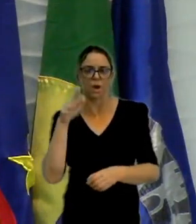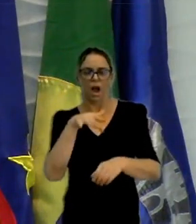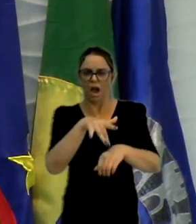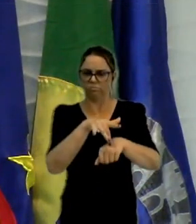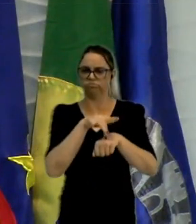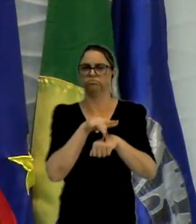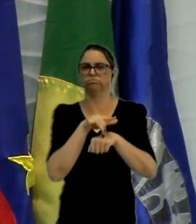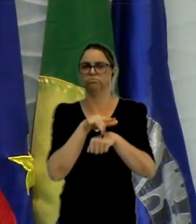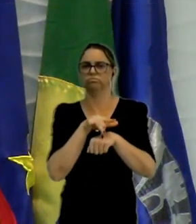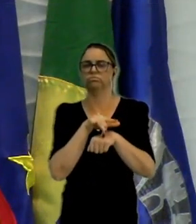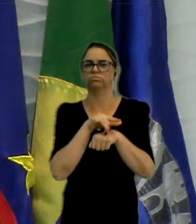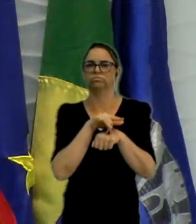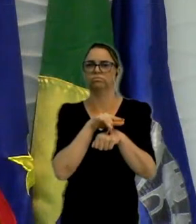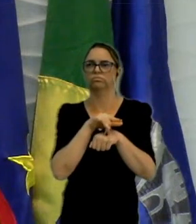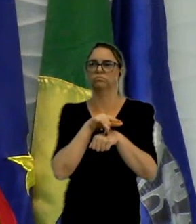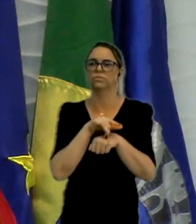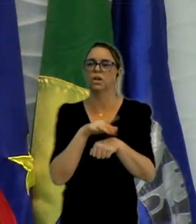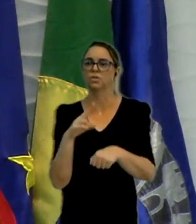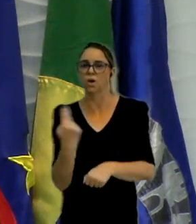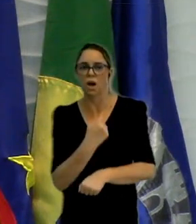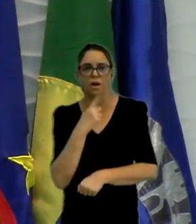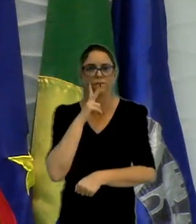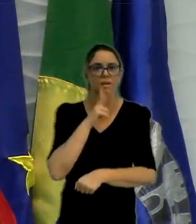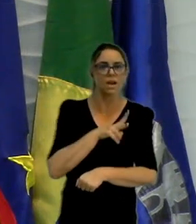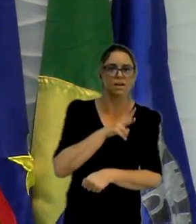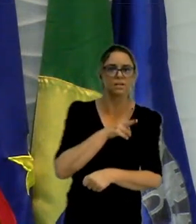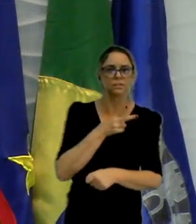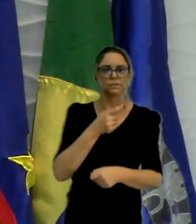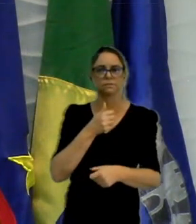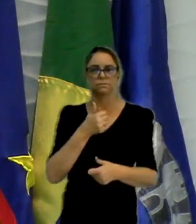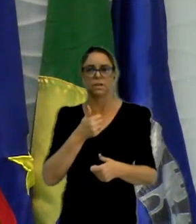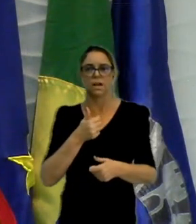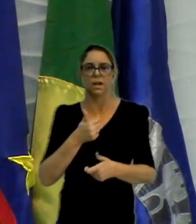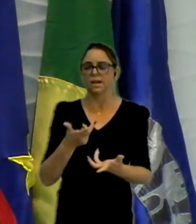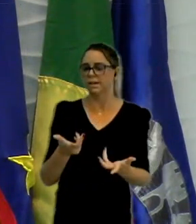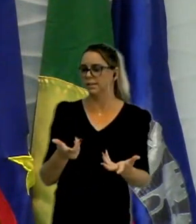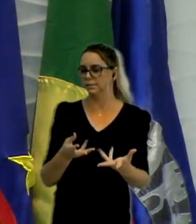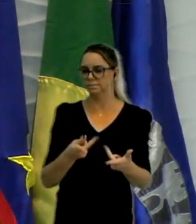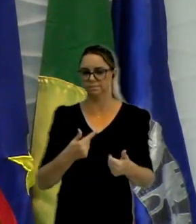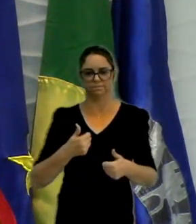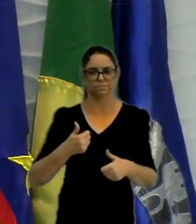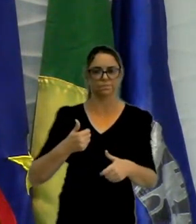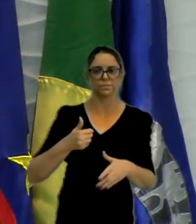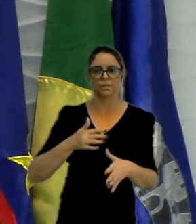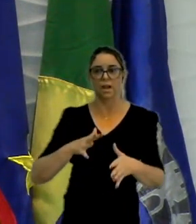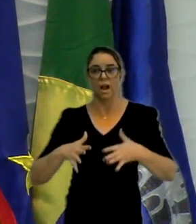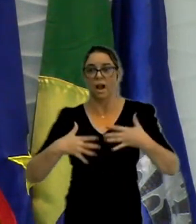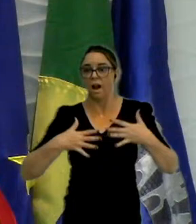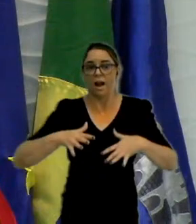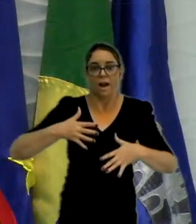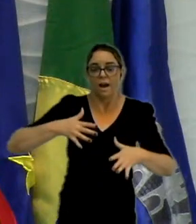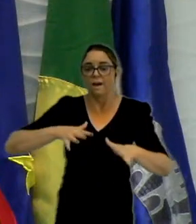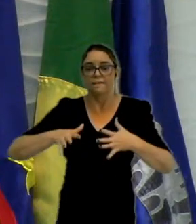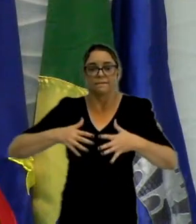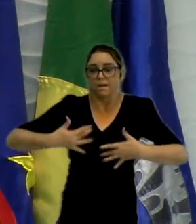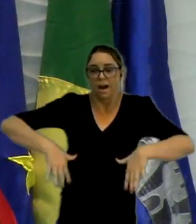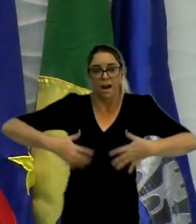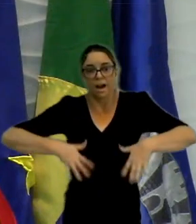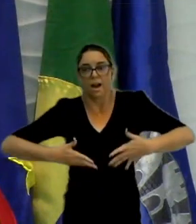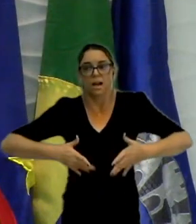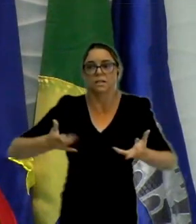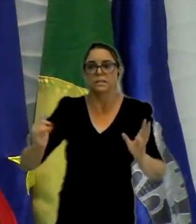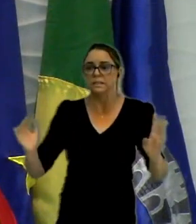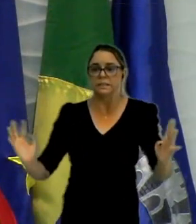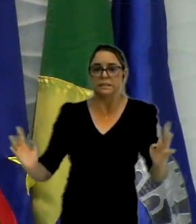essa causa. A gente não vê uma mobilização da educação no sentido de a quantidade de crianças